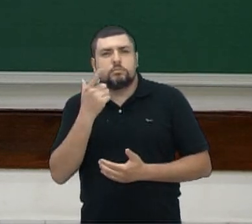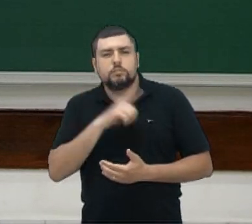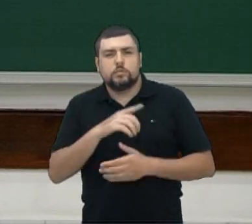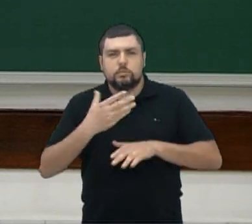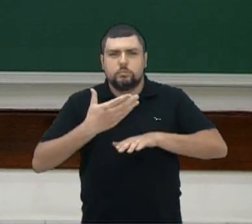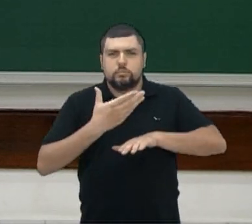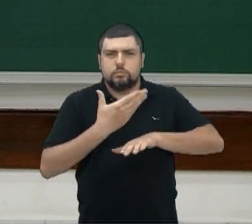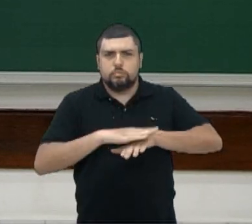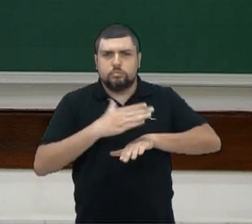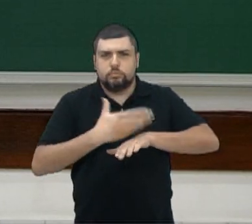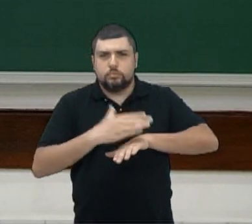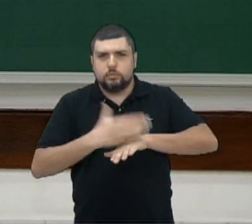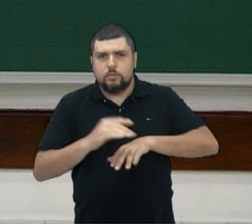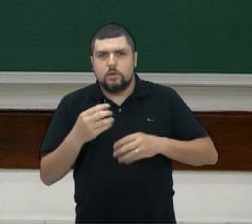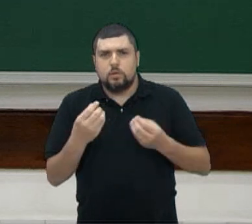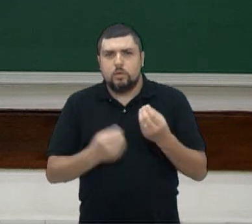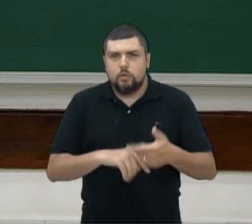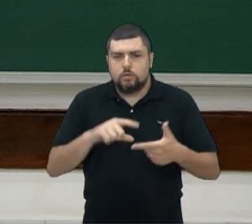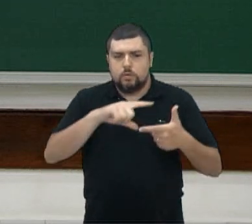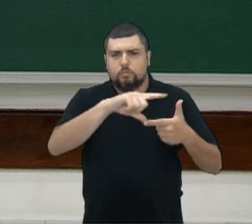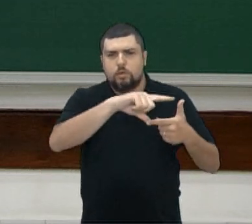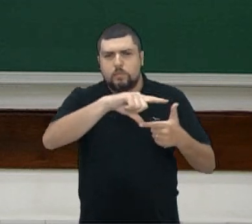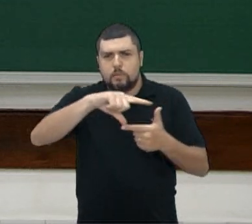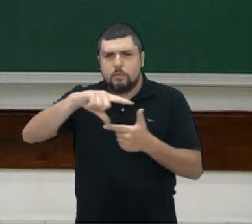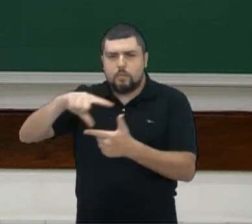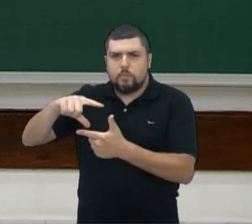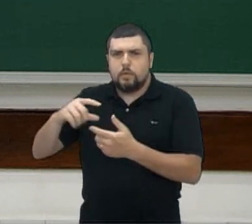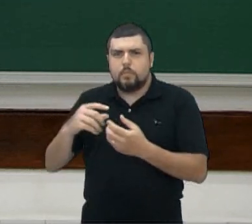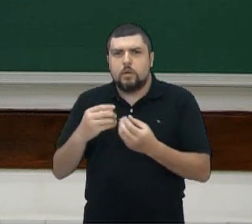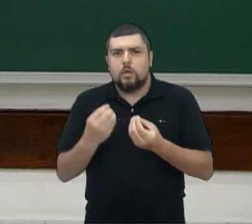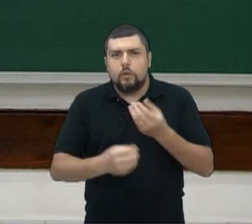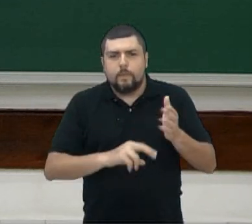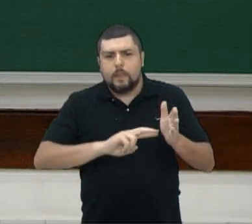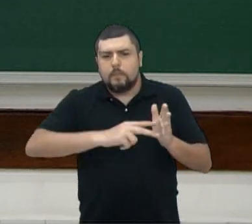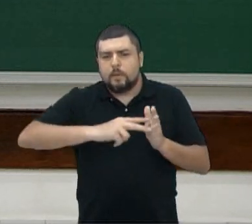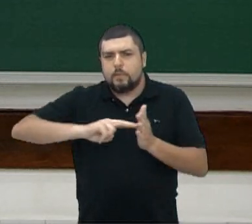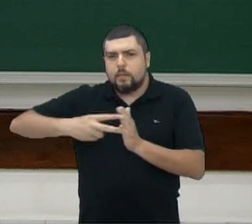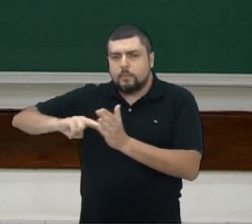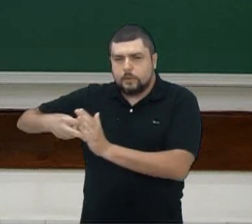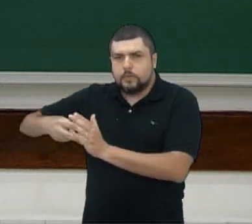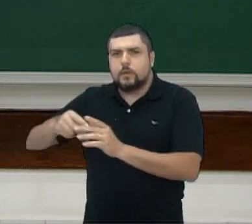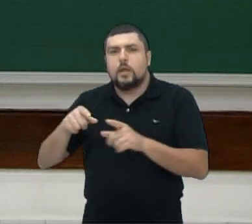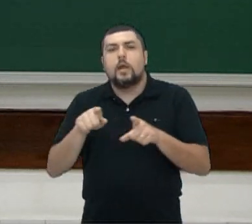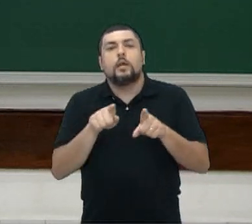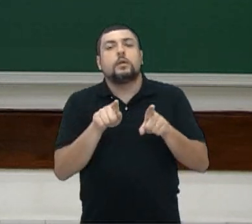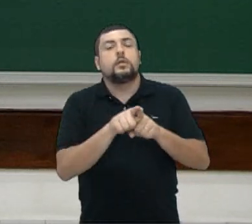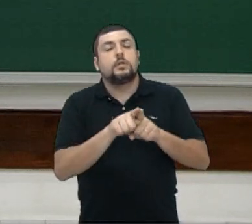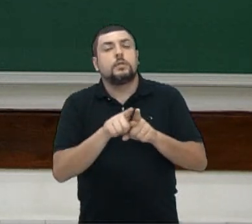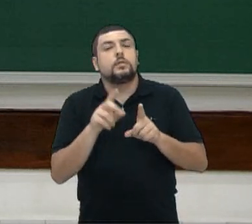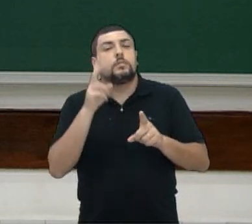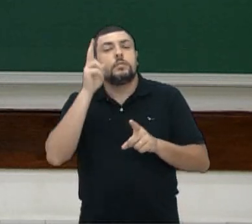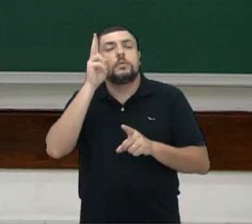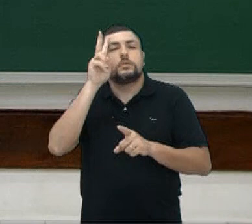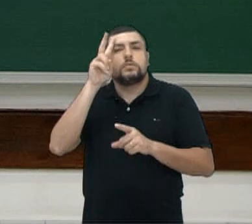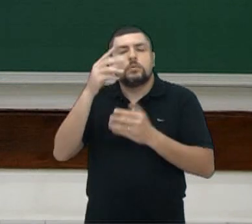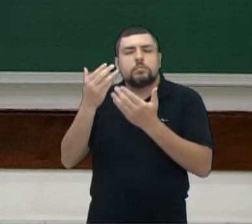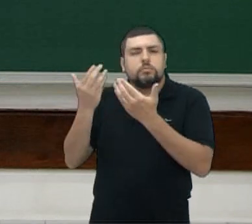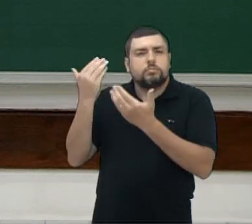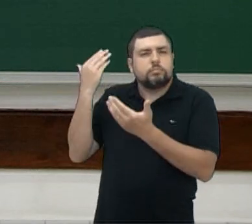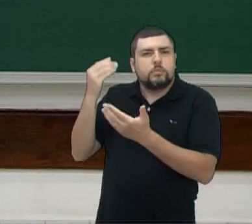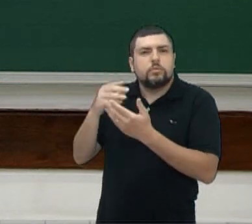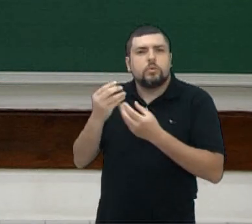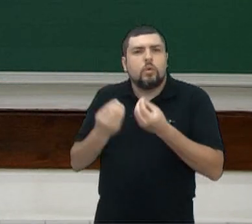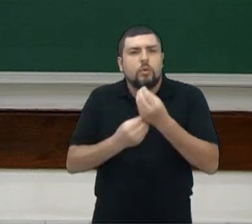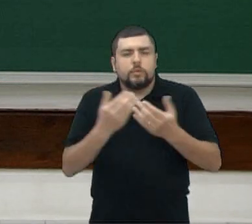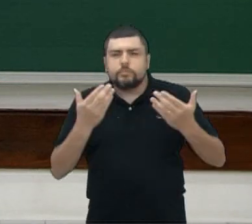mais a interpretação, tá bom? A interpretação de tirinhas e também a gente relembrou um pouco do